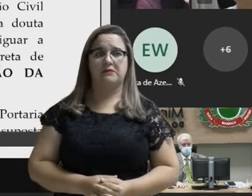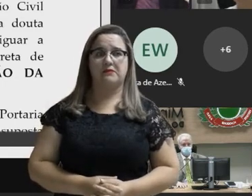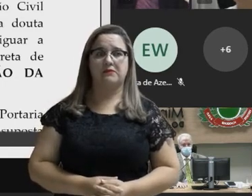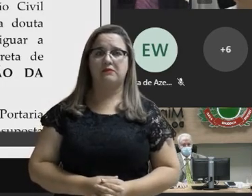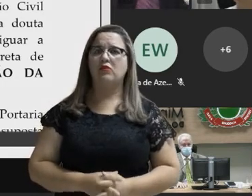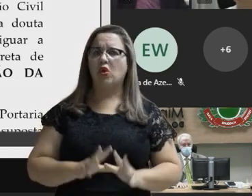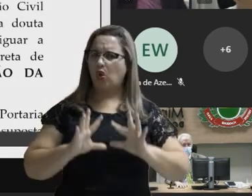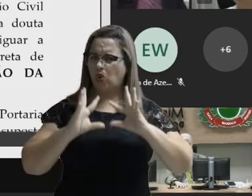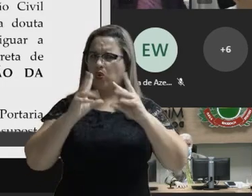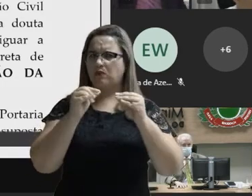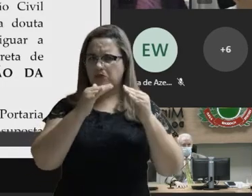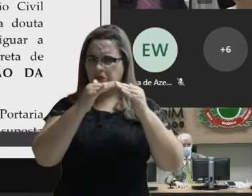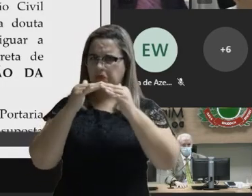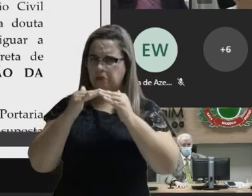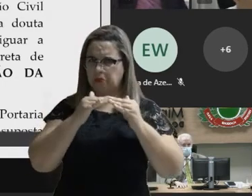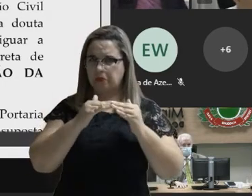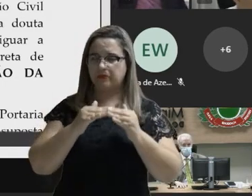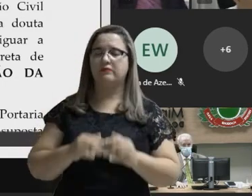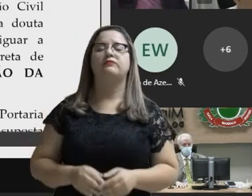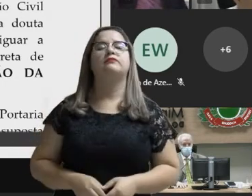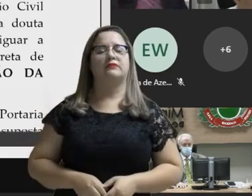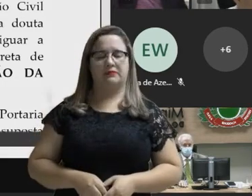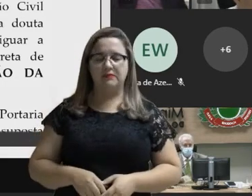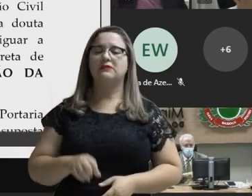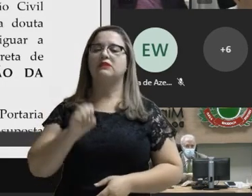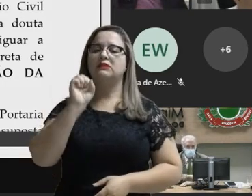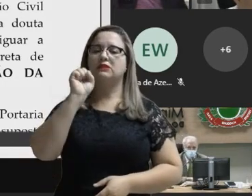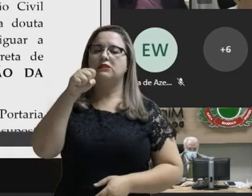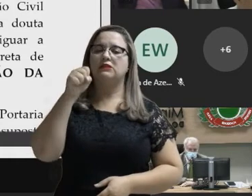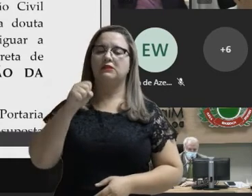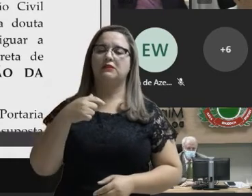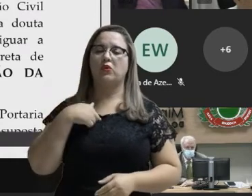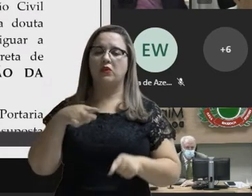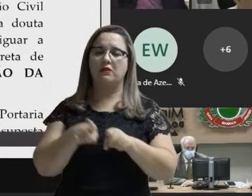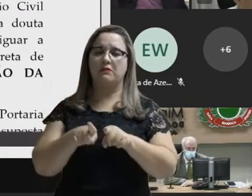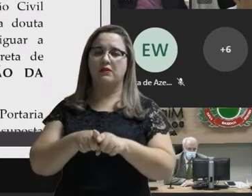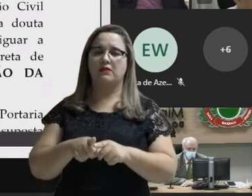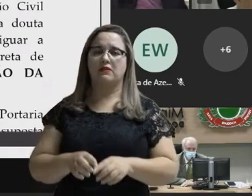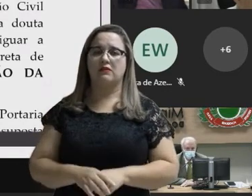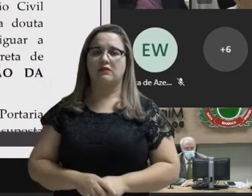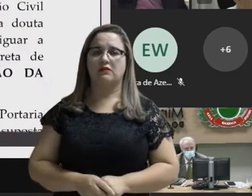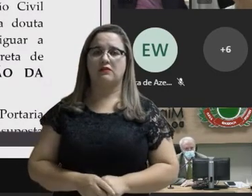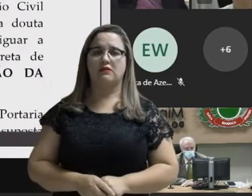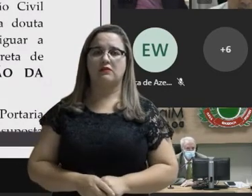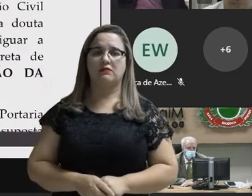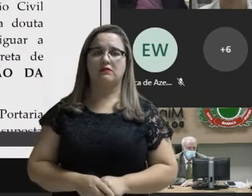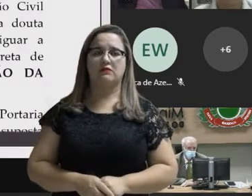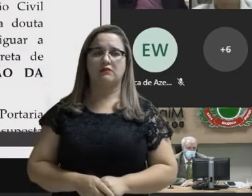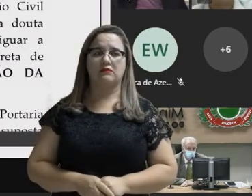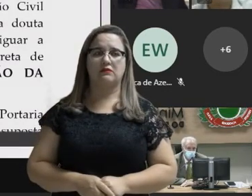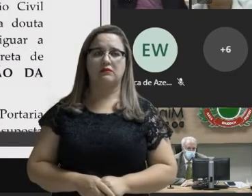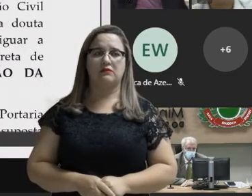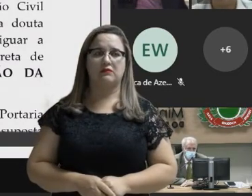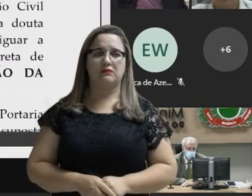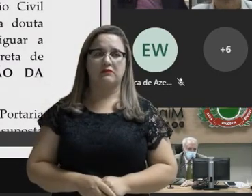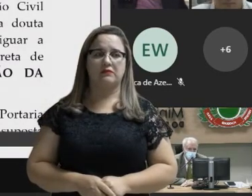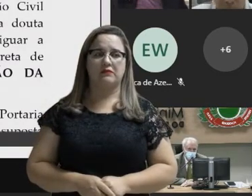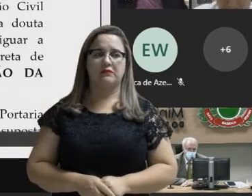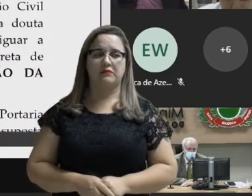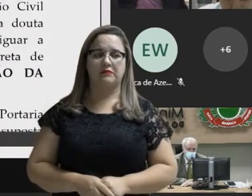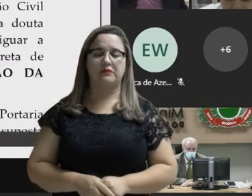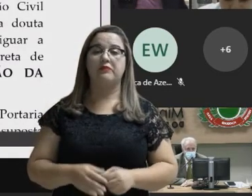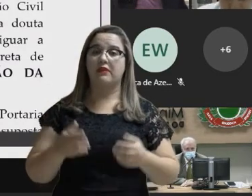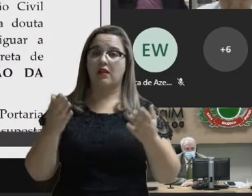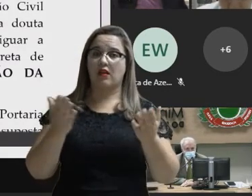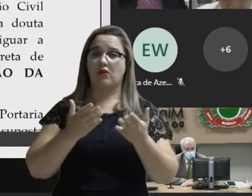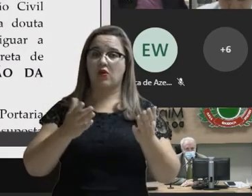Estão todos de acordo? Estou de acordo. Eu também estou de acordo. E agora tem o meu último, que é um